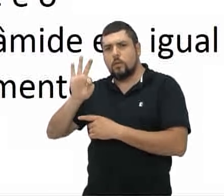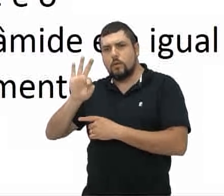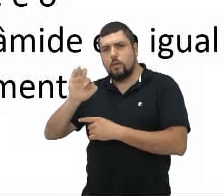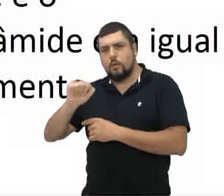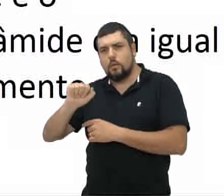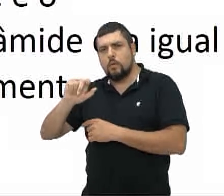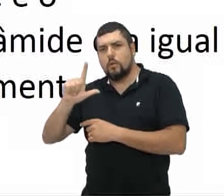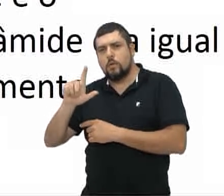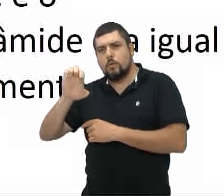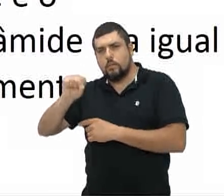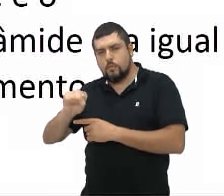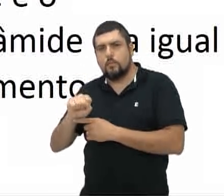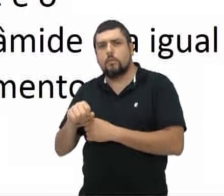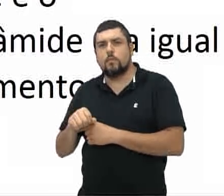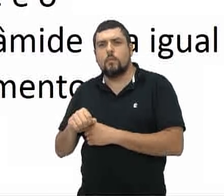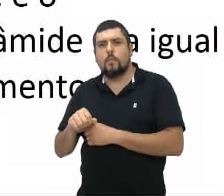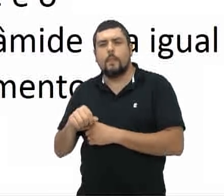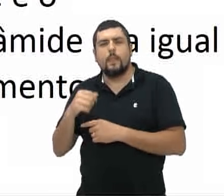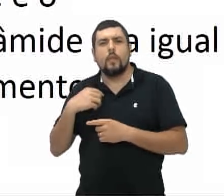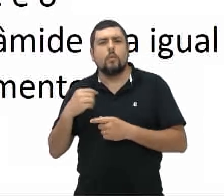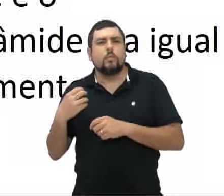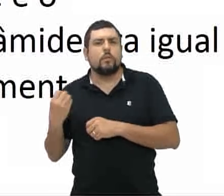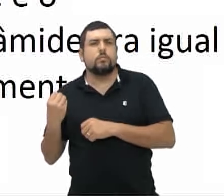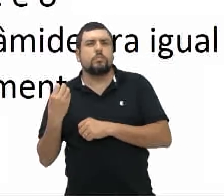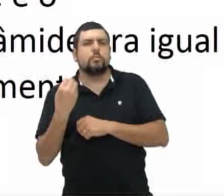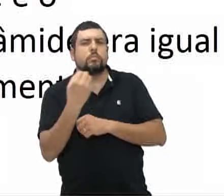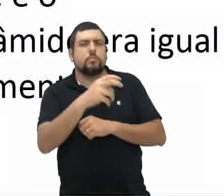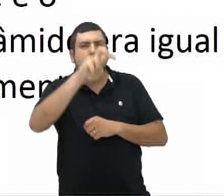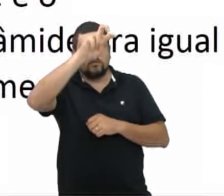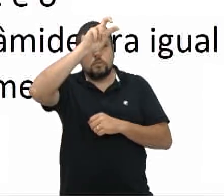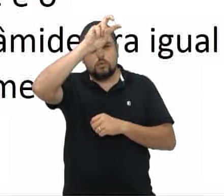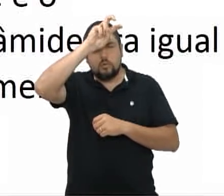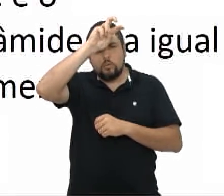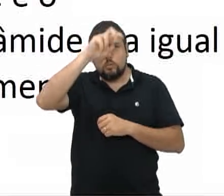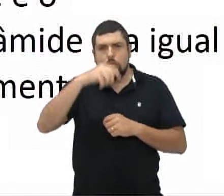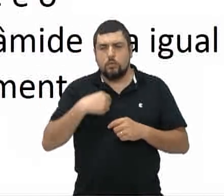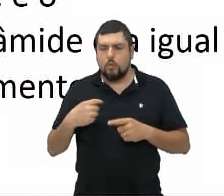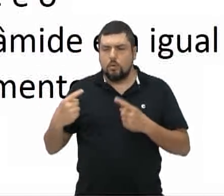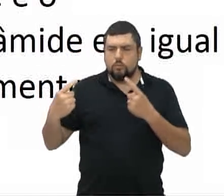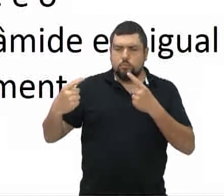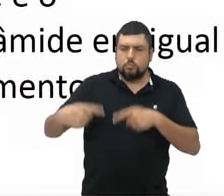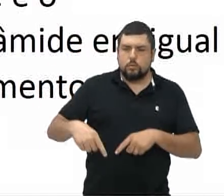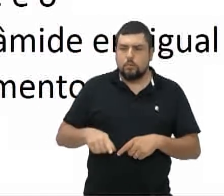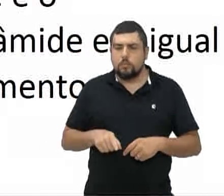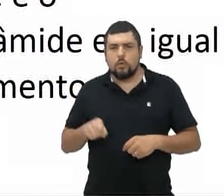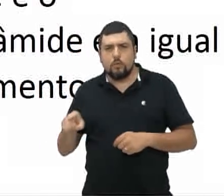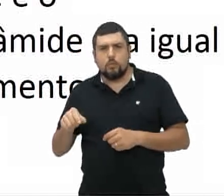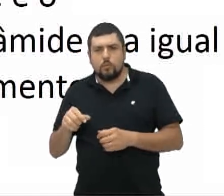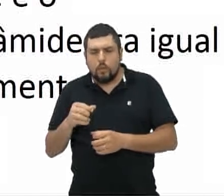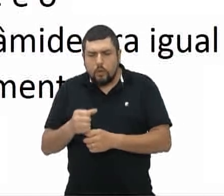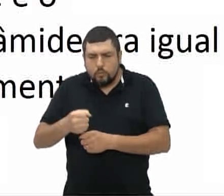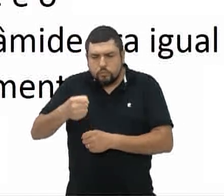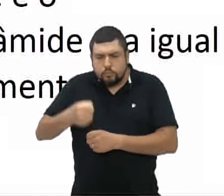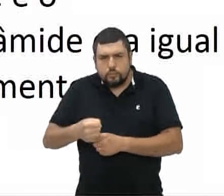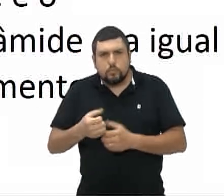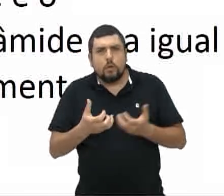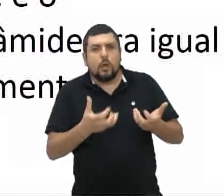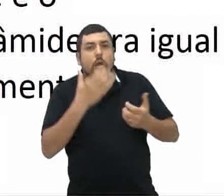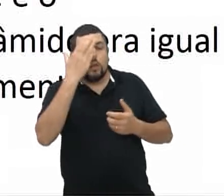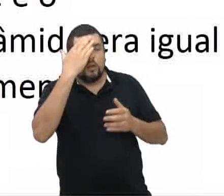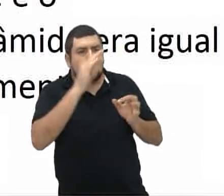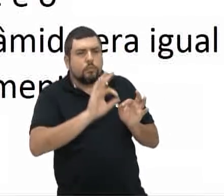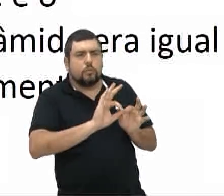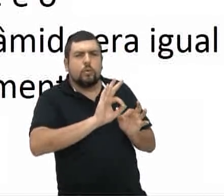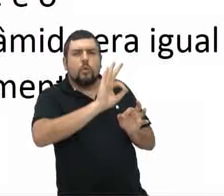a medir a altura da grande pirâmide de Quéops, com apenas um bastão e aplicando o conhecimento que tinha sobre